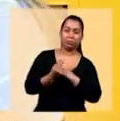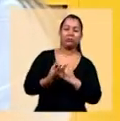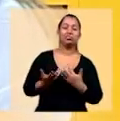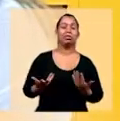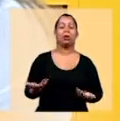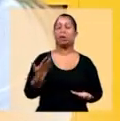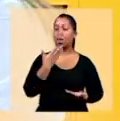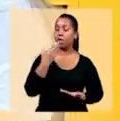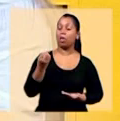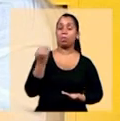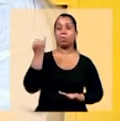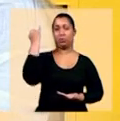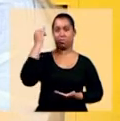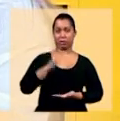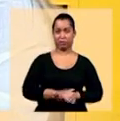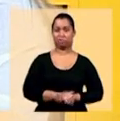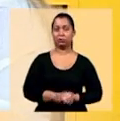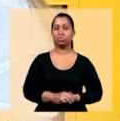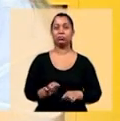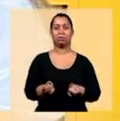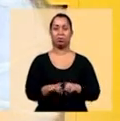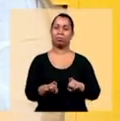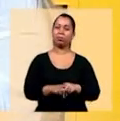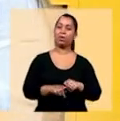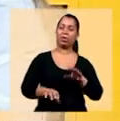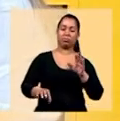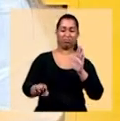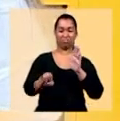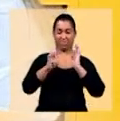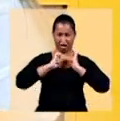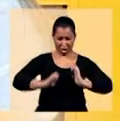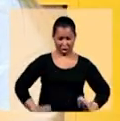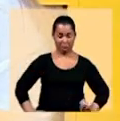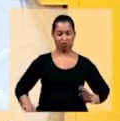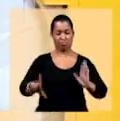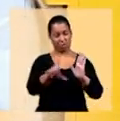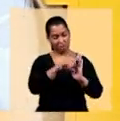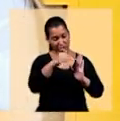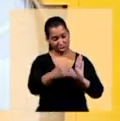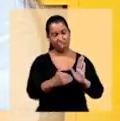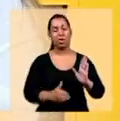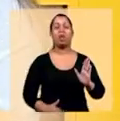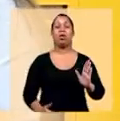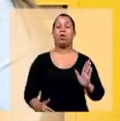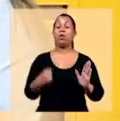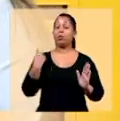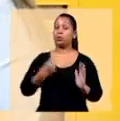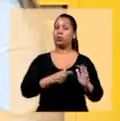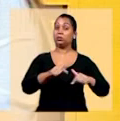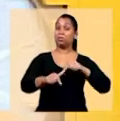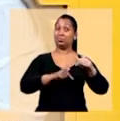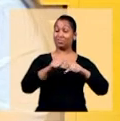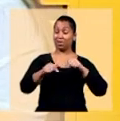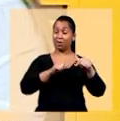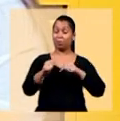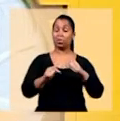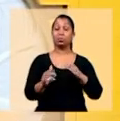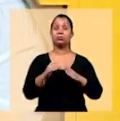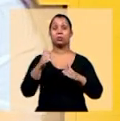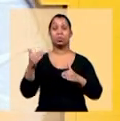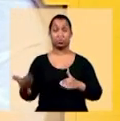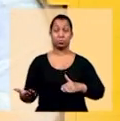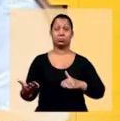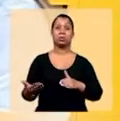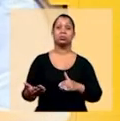isso é válido. O manual de integração, o código de ética e de conduta é algo que nós trabalhamos em um outro processo,